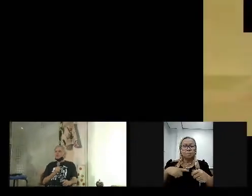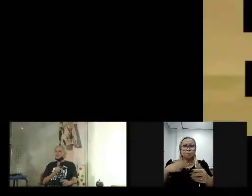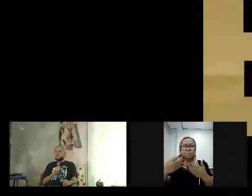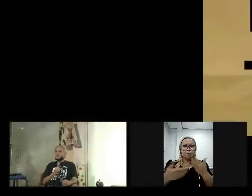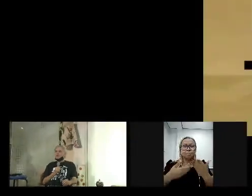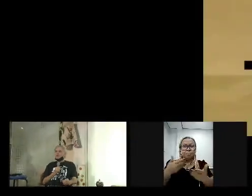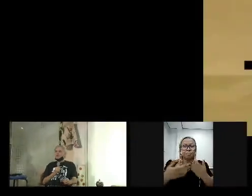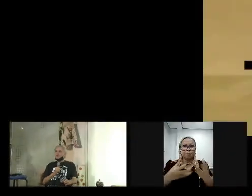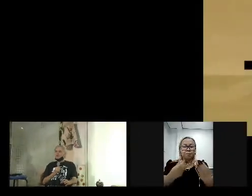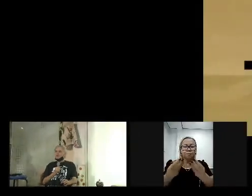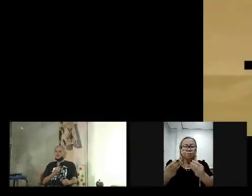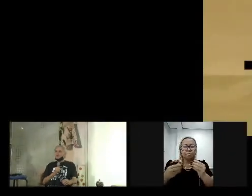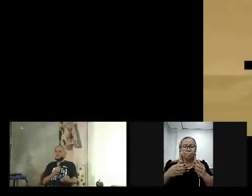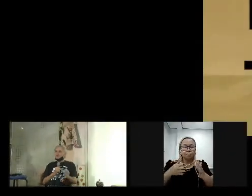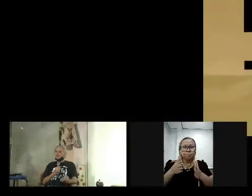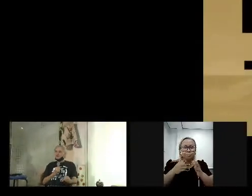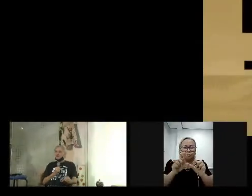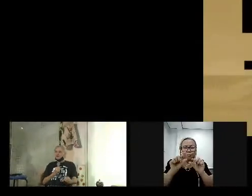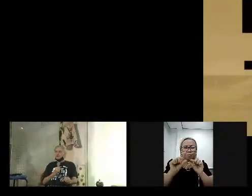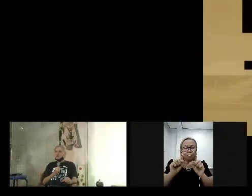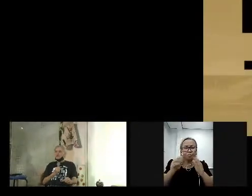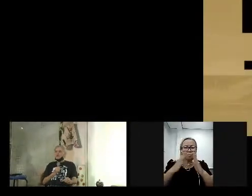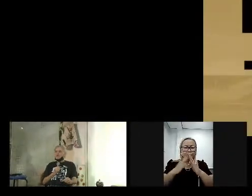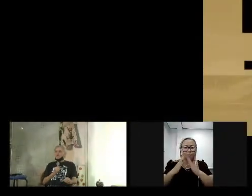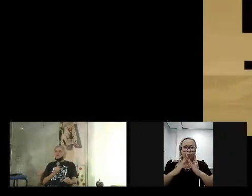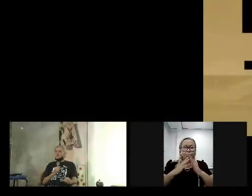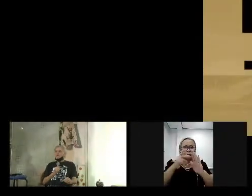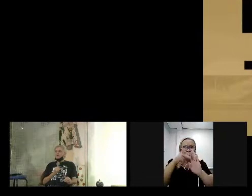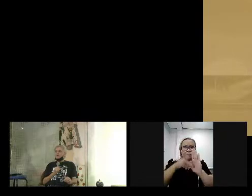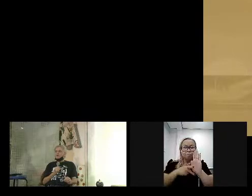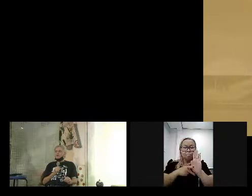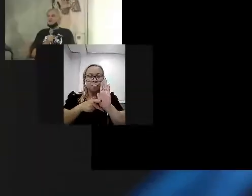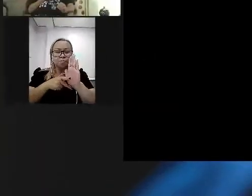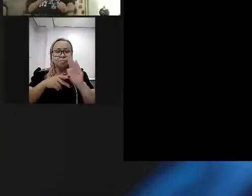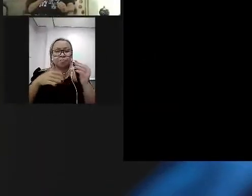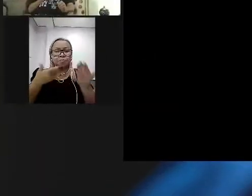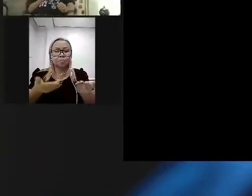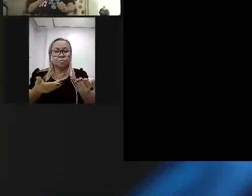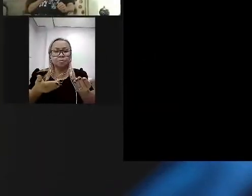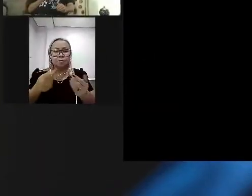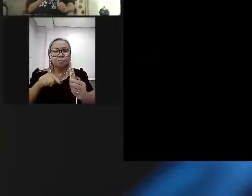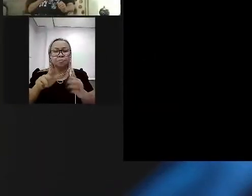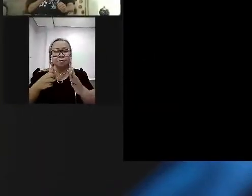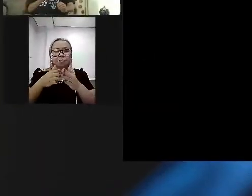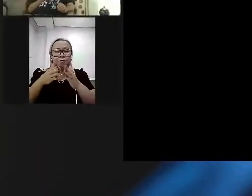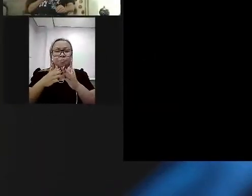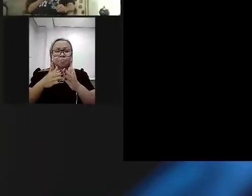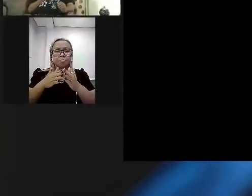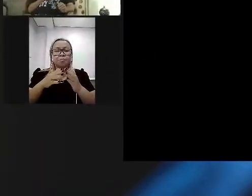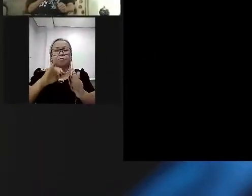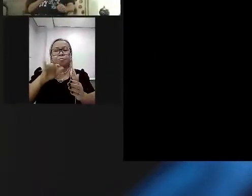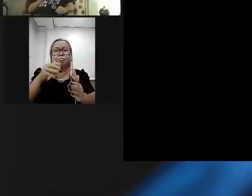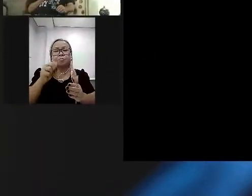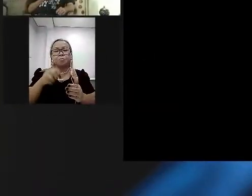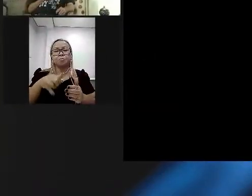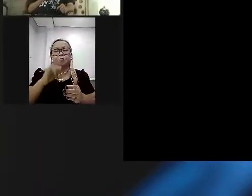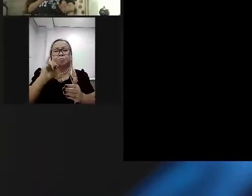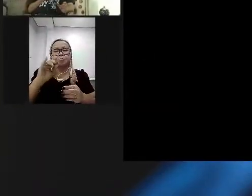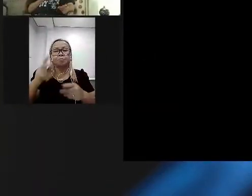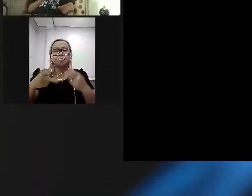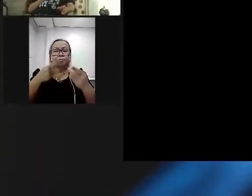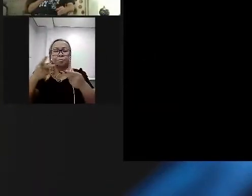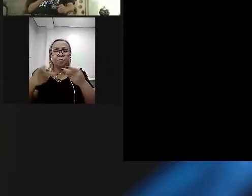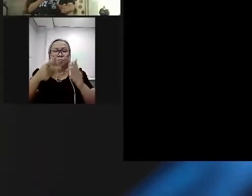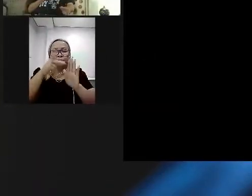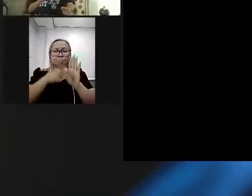muito estreita entre os habitantes e o projeto. Então, eu vou pedir para o Jay colocar a fala do projeto, que